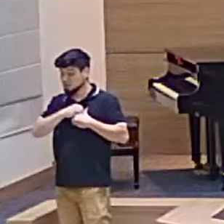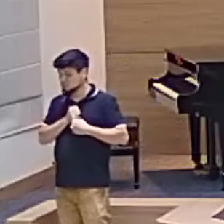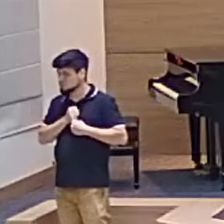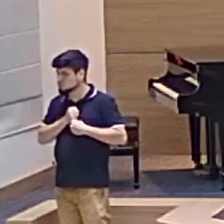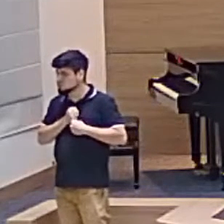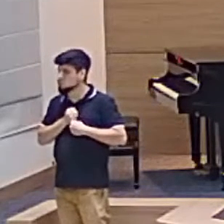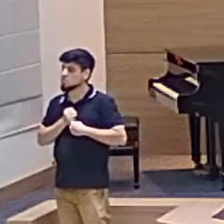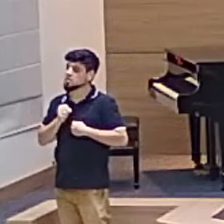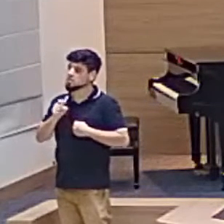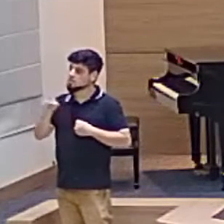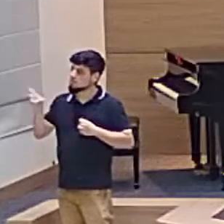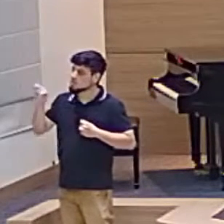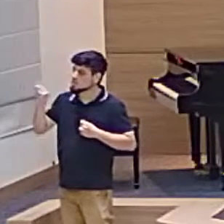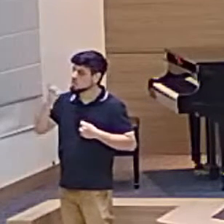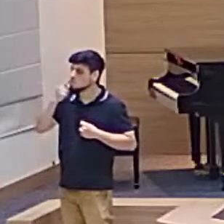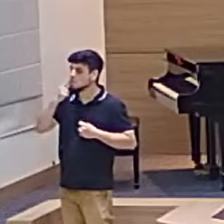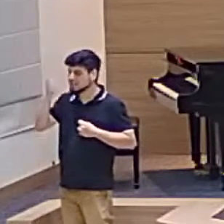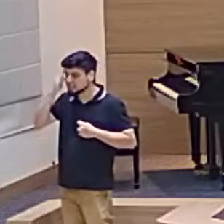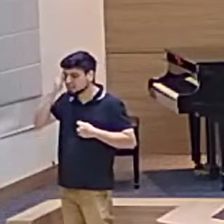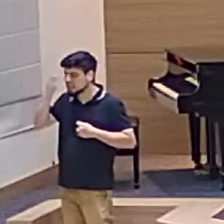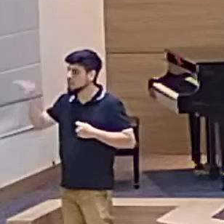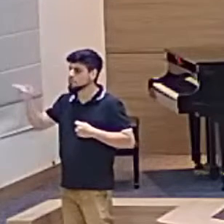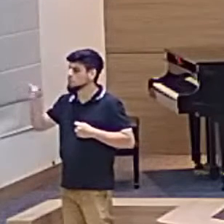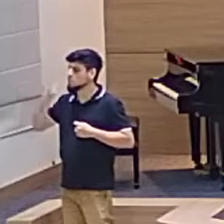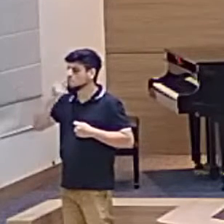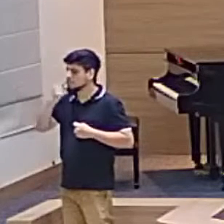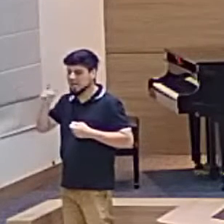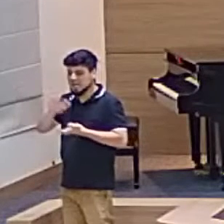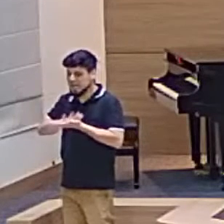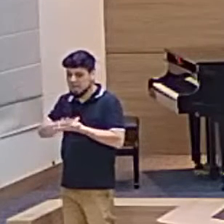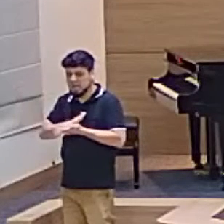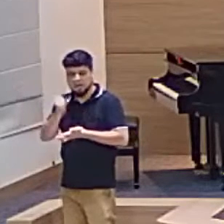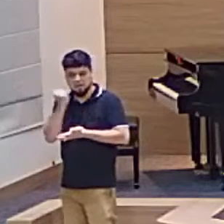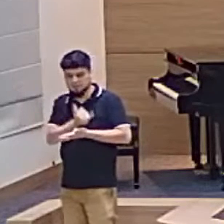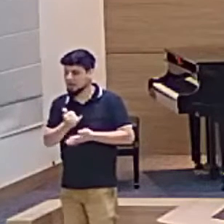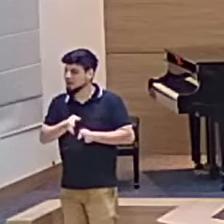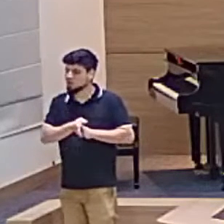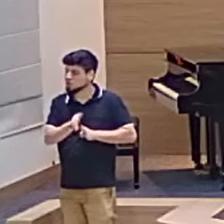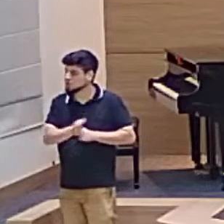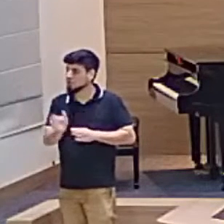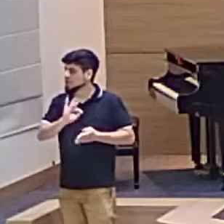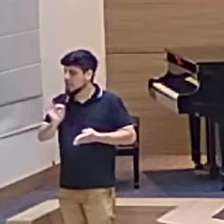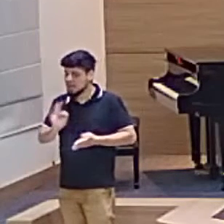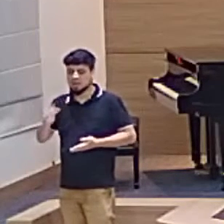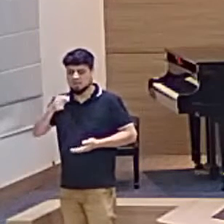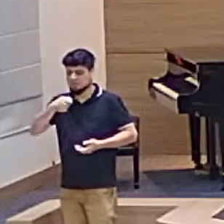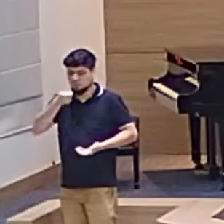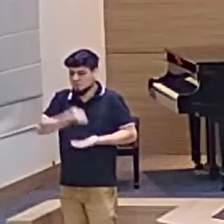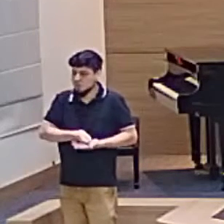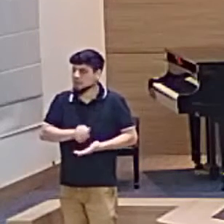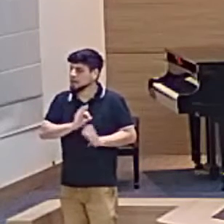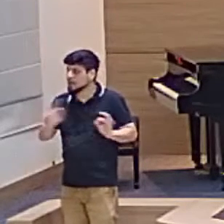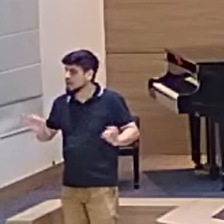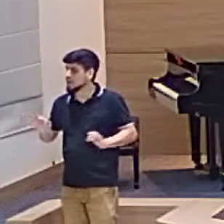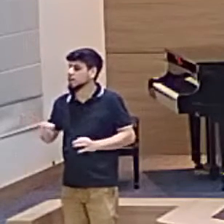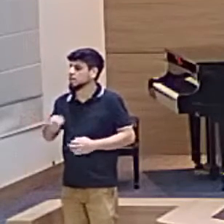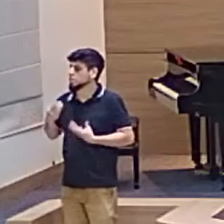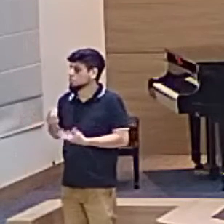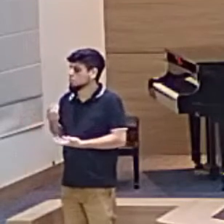e vendo que o pai não é macho o homem macho para chamar o seu quer dizer o que você